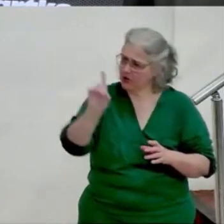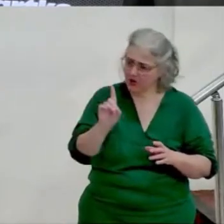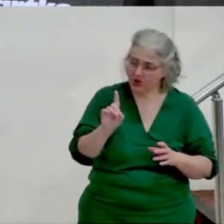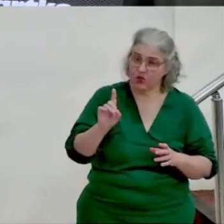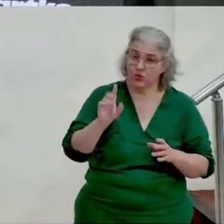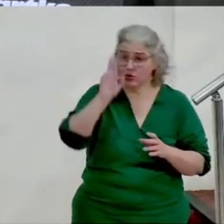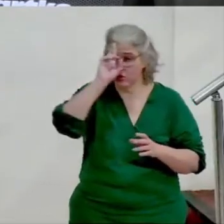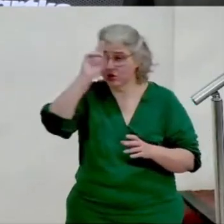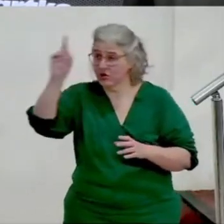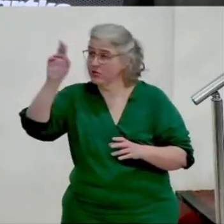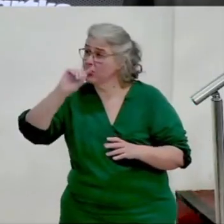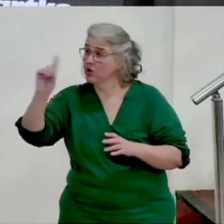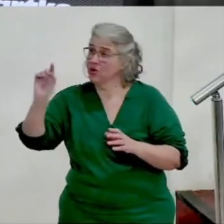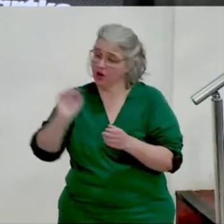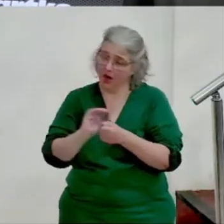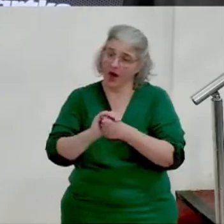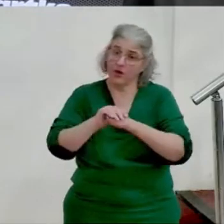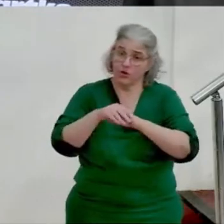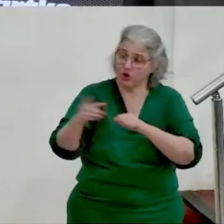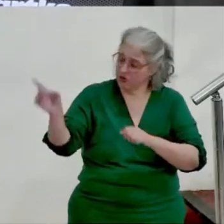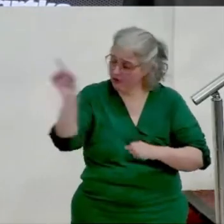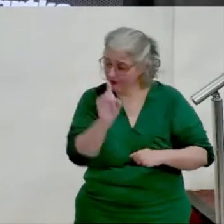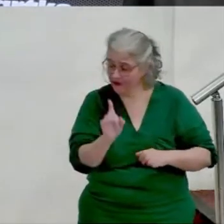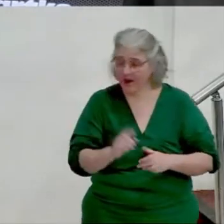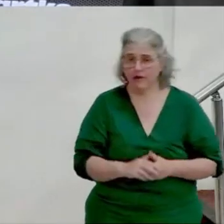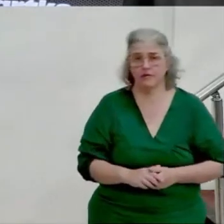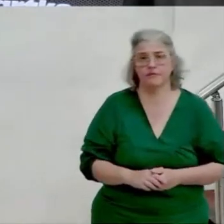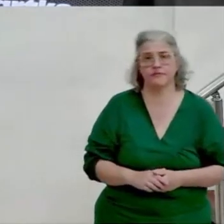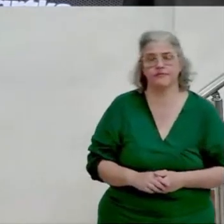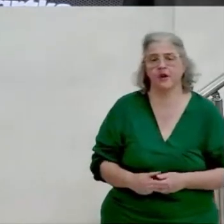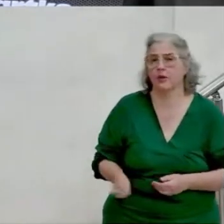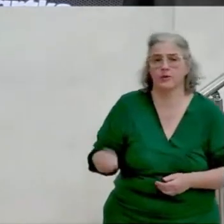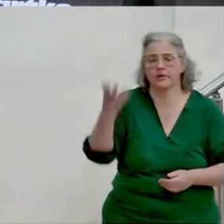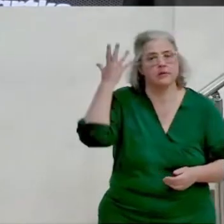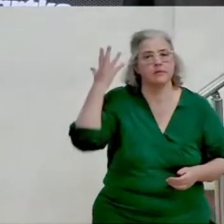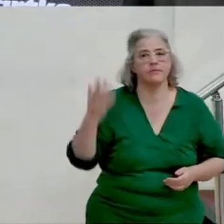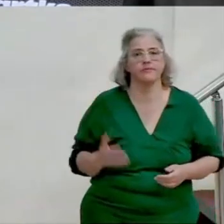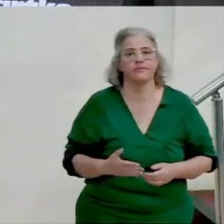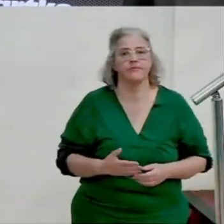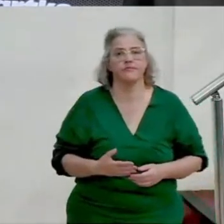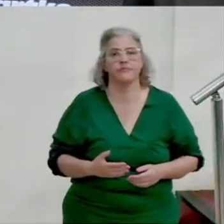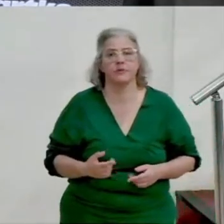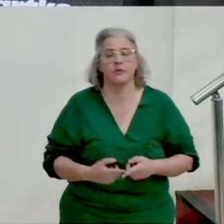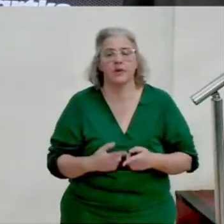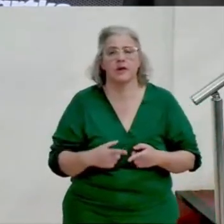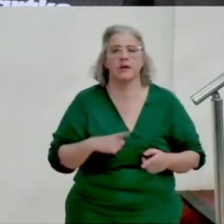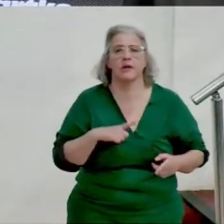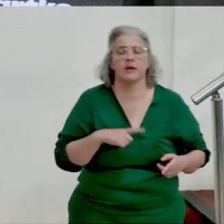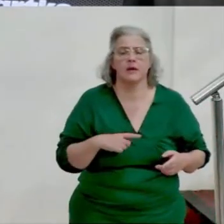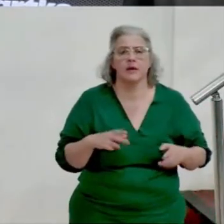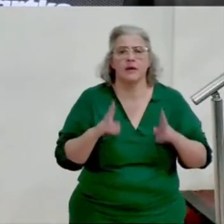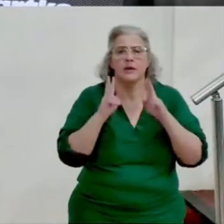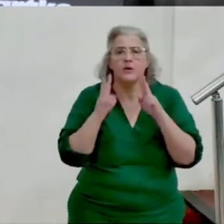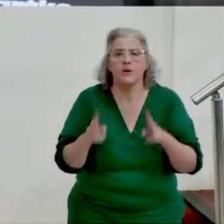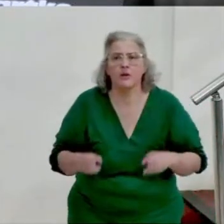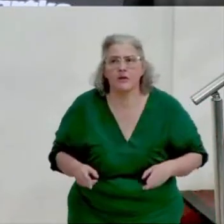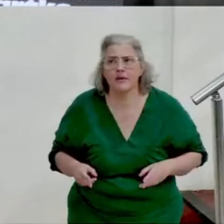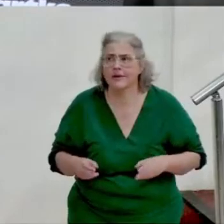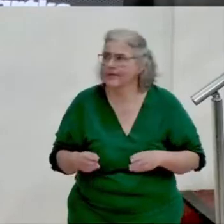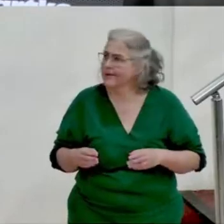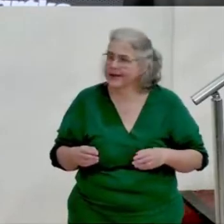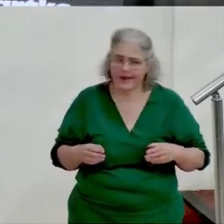A clareza de Jesus, de Paulo, de Pedro, da Escritura Sagrada, não impediu que várias pessoas tentassem prever quando é que Jesus